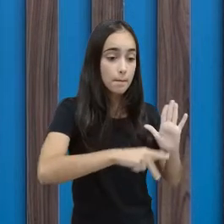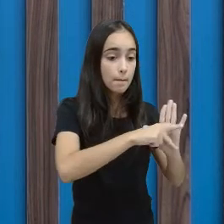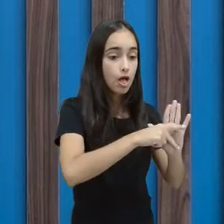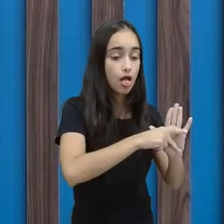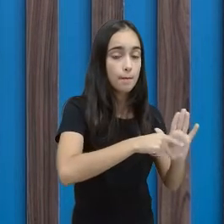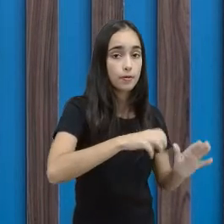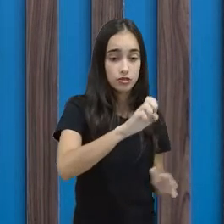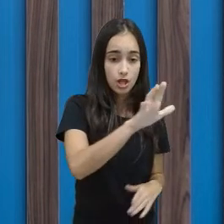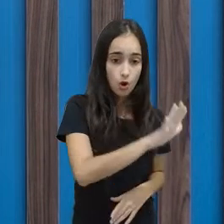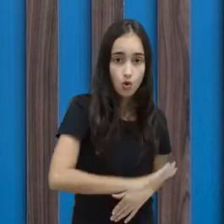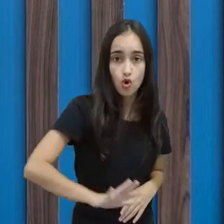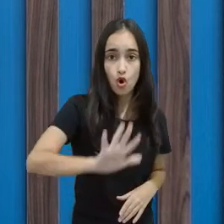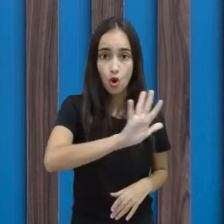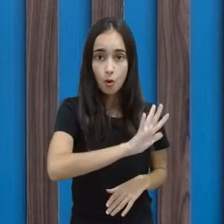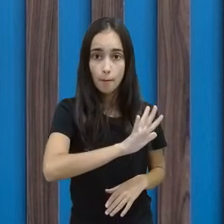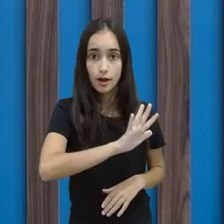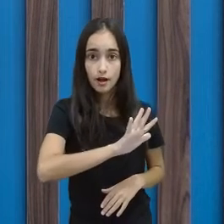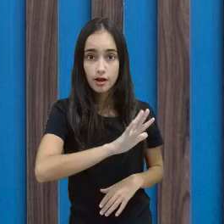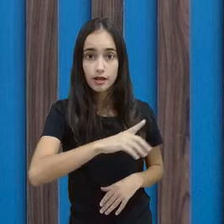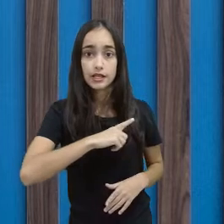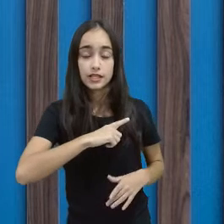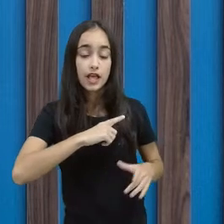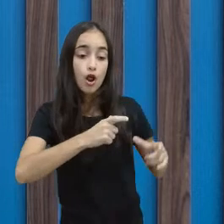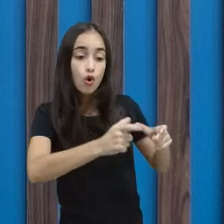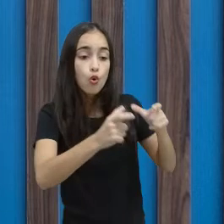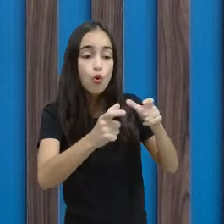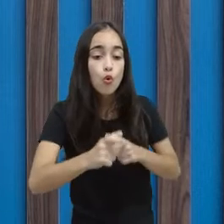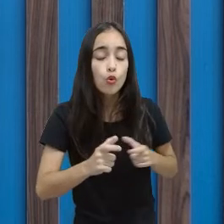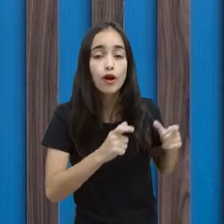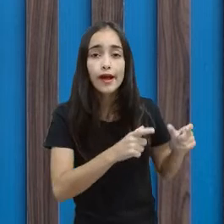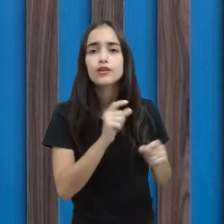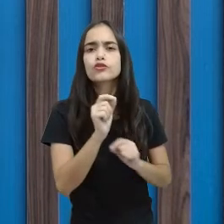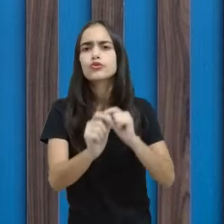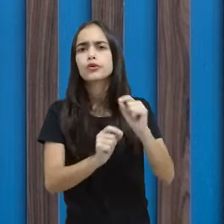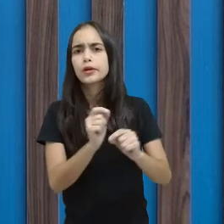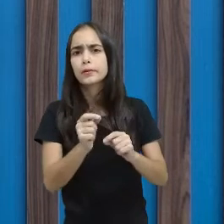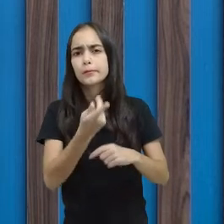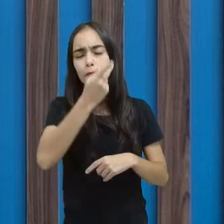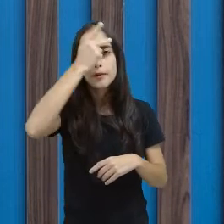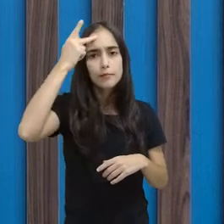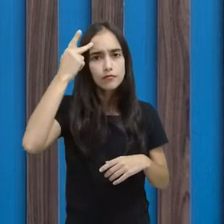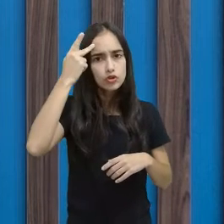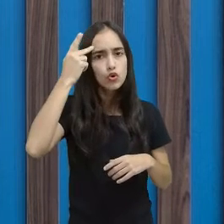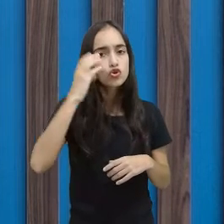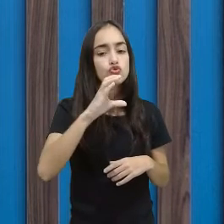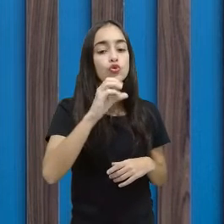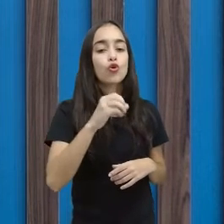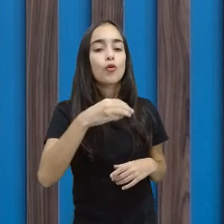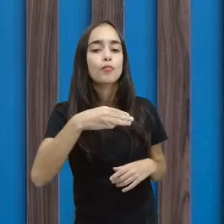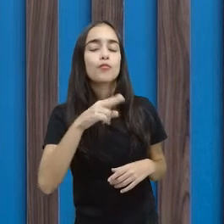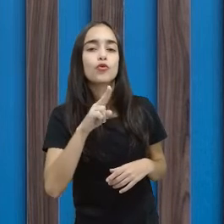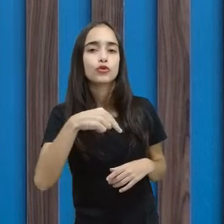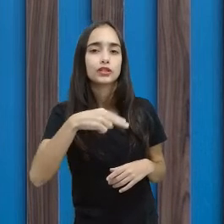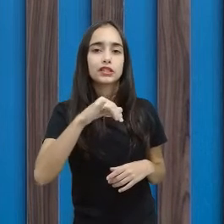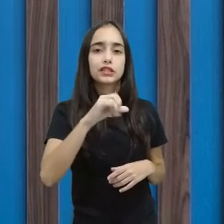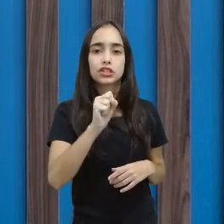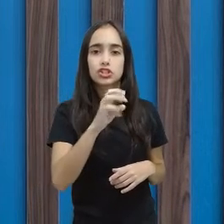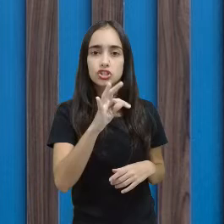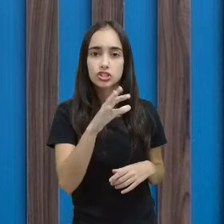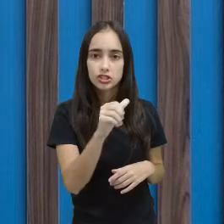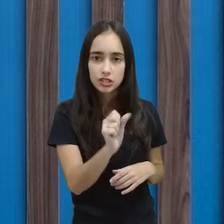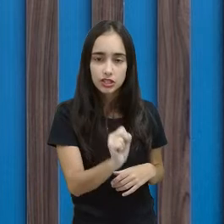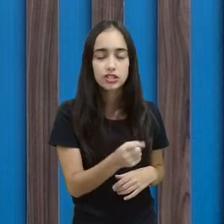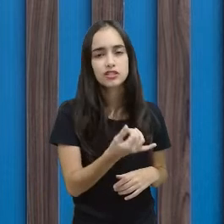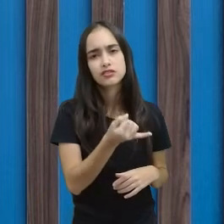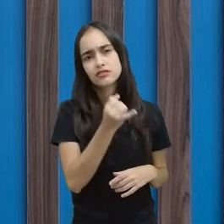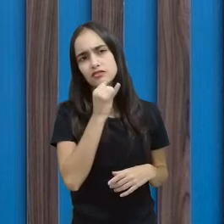colocou, tinha campos de concentração para comunistas, né? E vários, por exemplo,